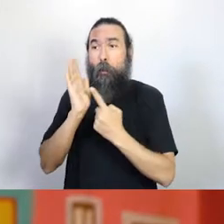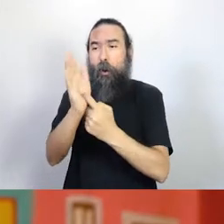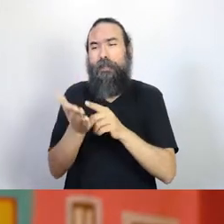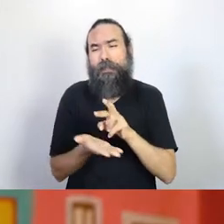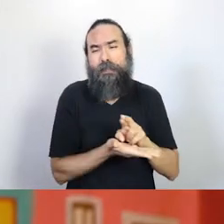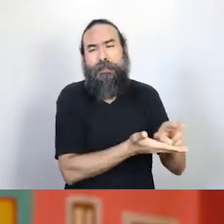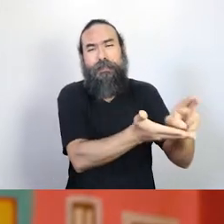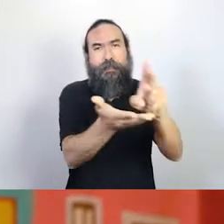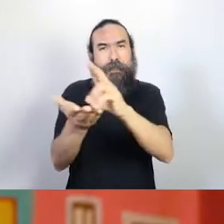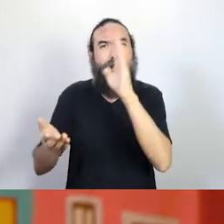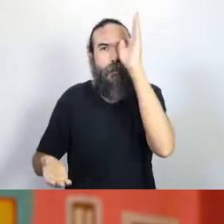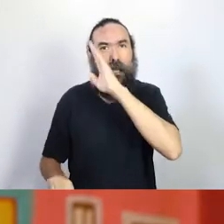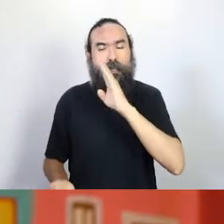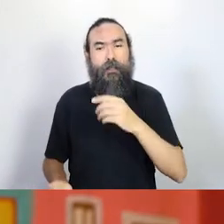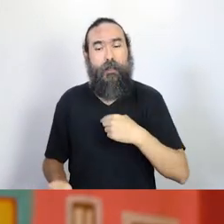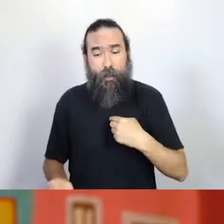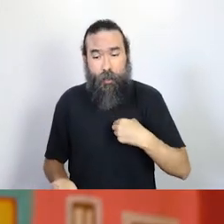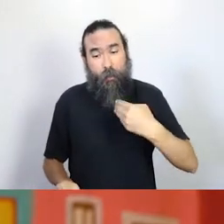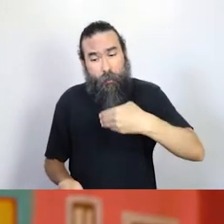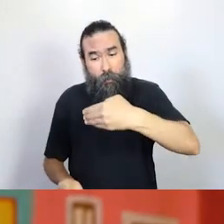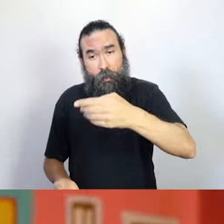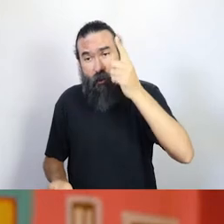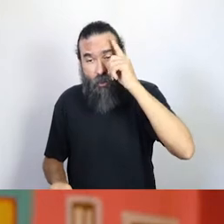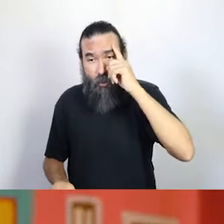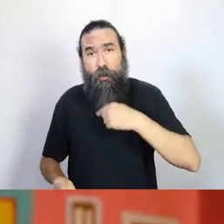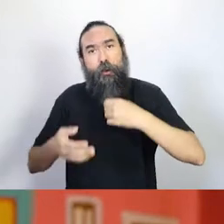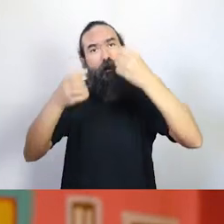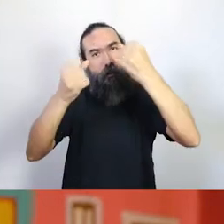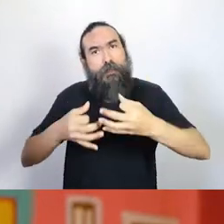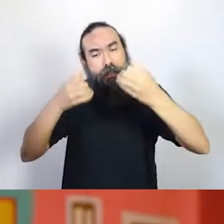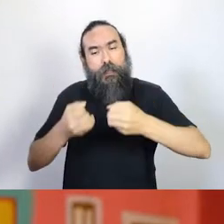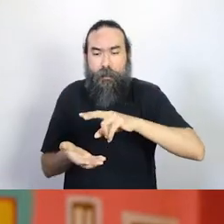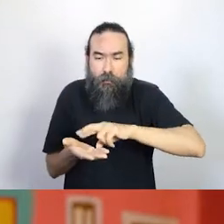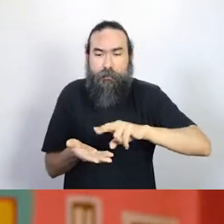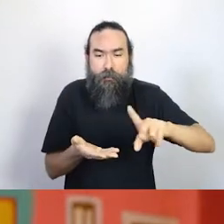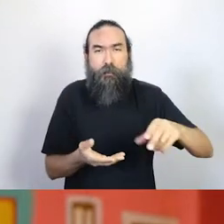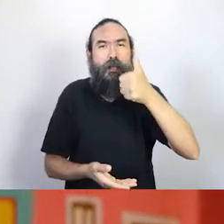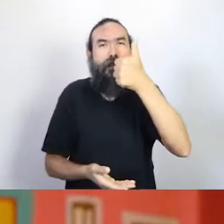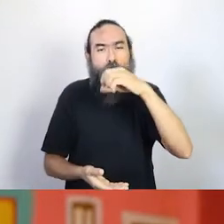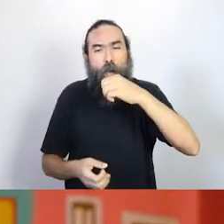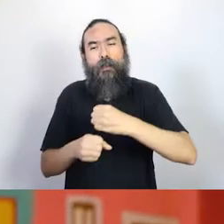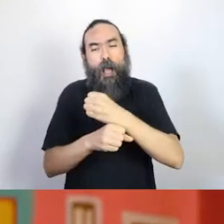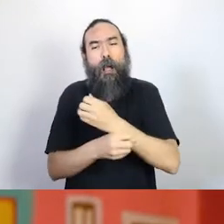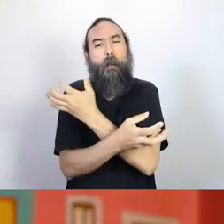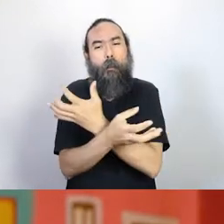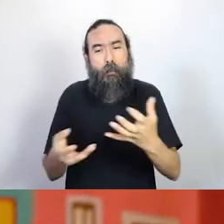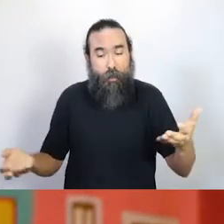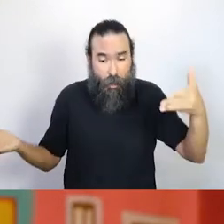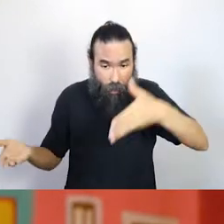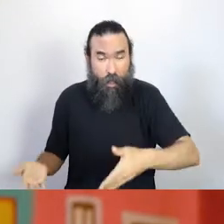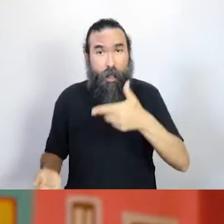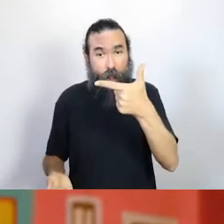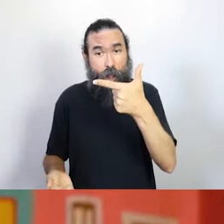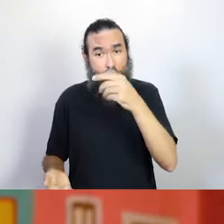E aí, nesses dias todos, eu vou falar um pouco mais sobre essas 19 edições, sobre essa 20ª edição virtual,